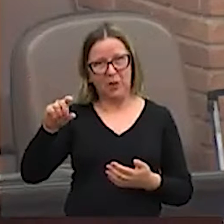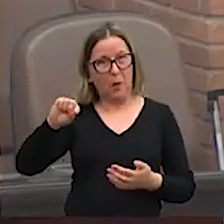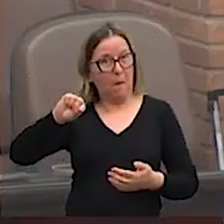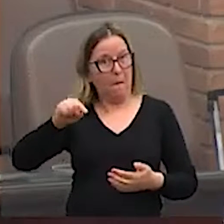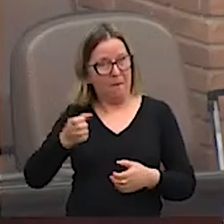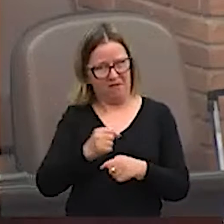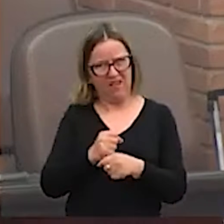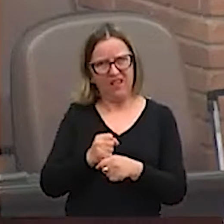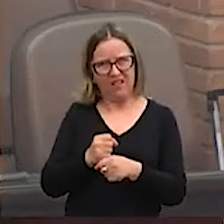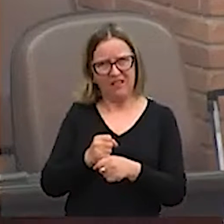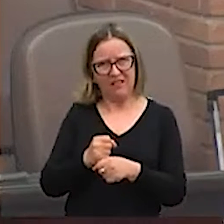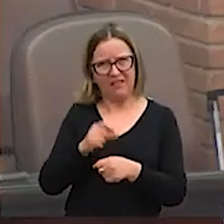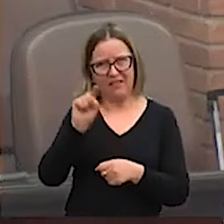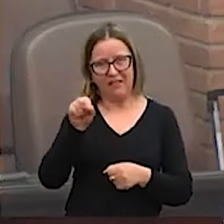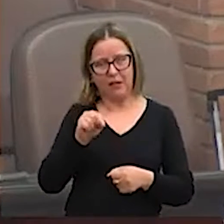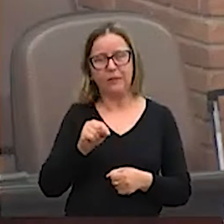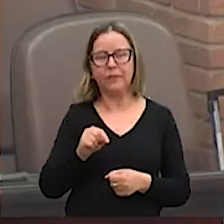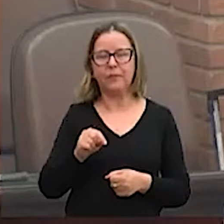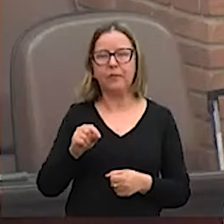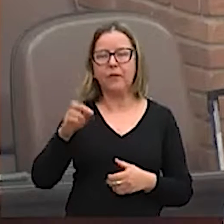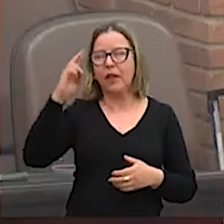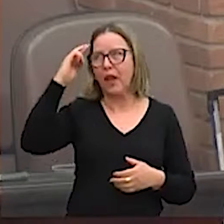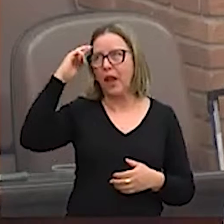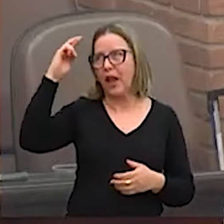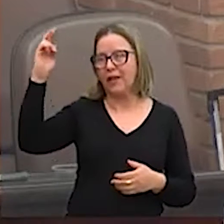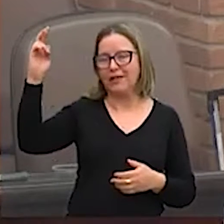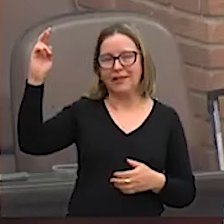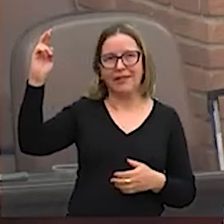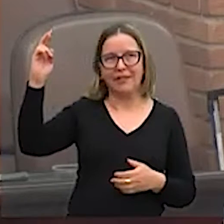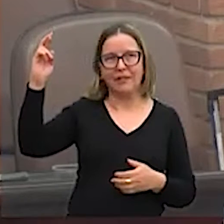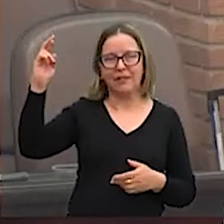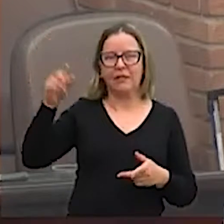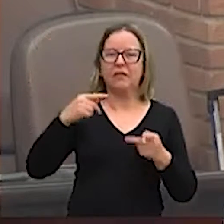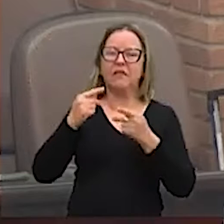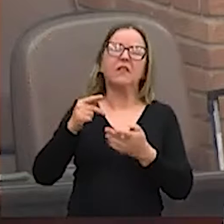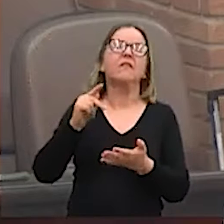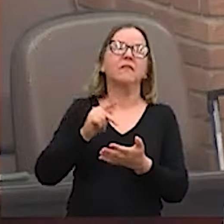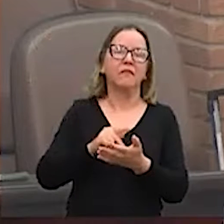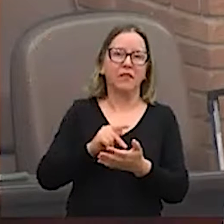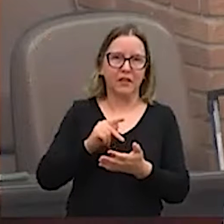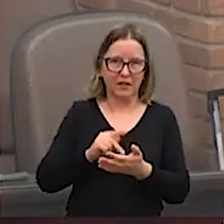anos? Aí o Senhor disse: é verdade.